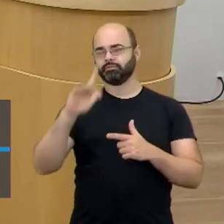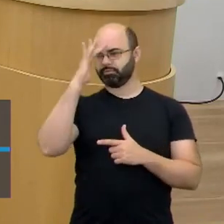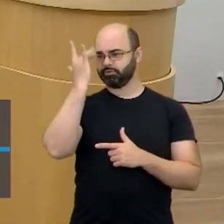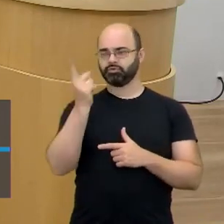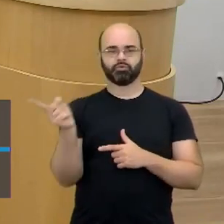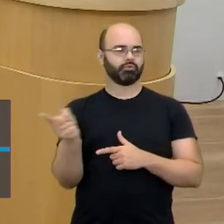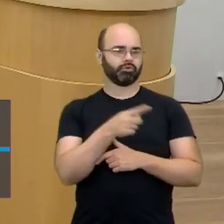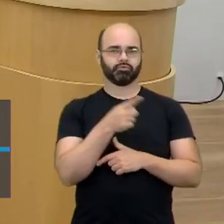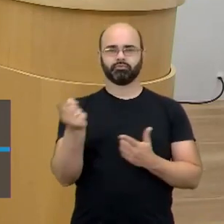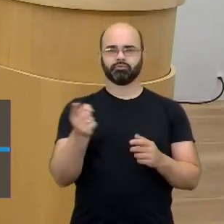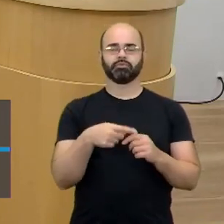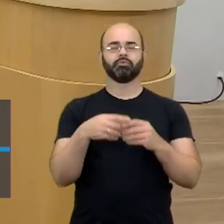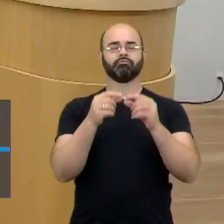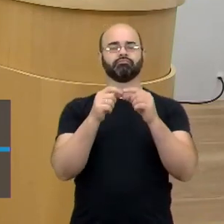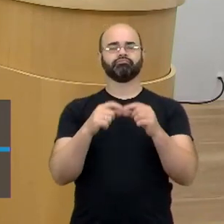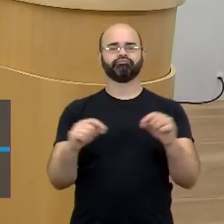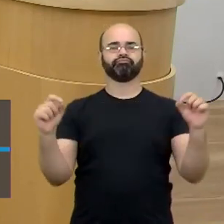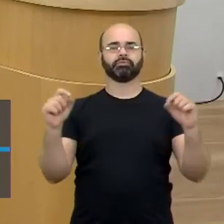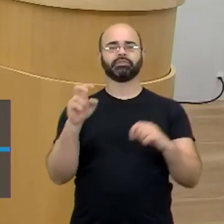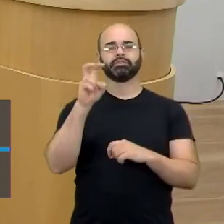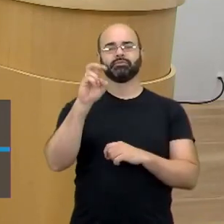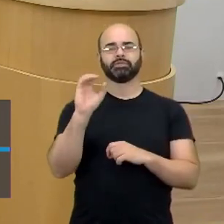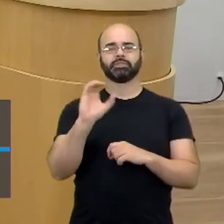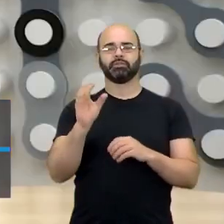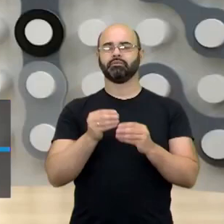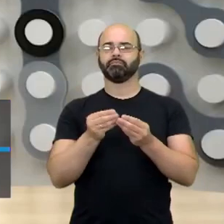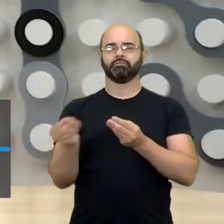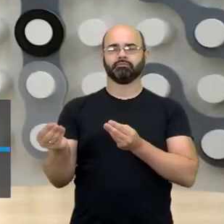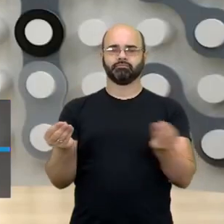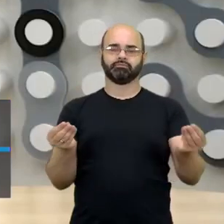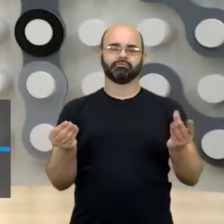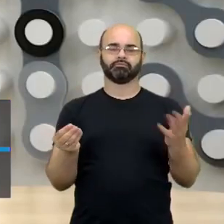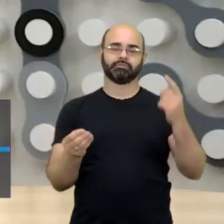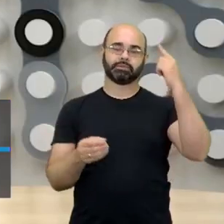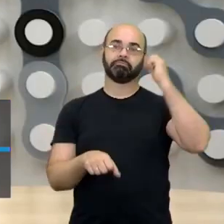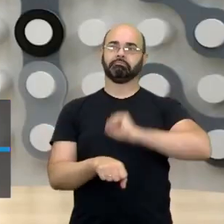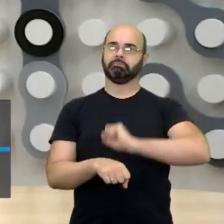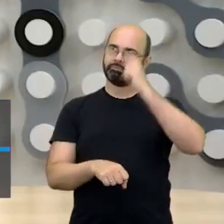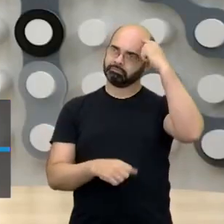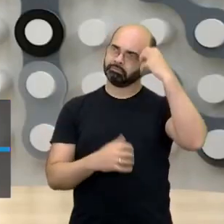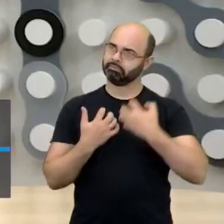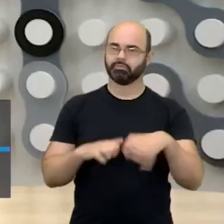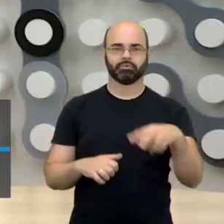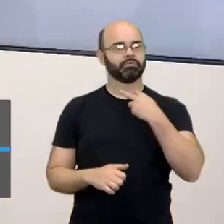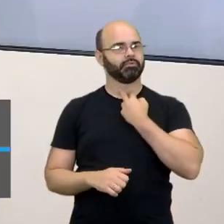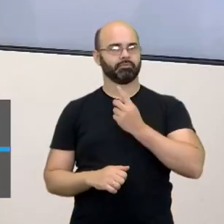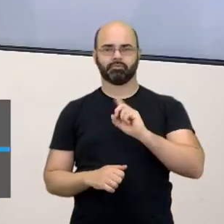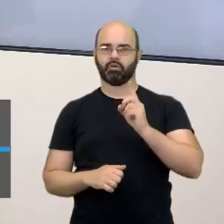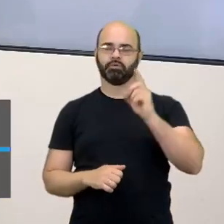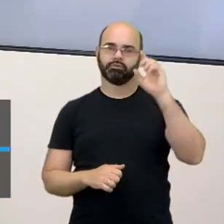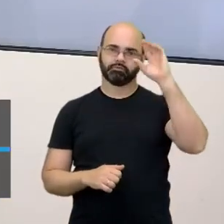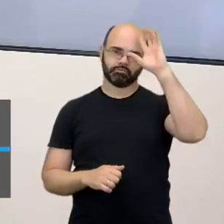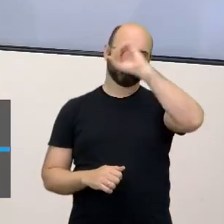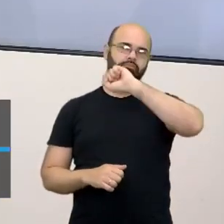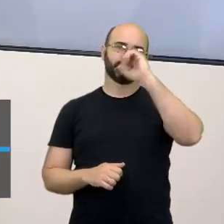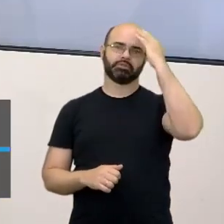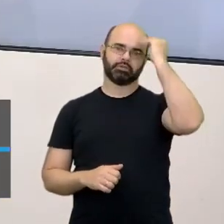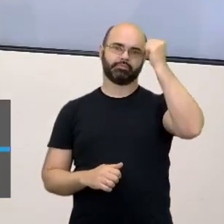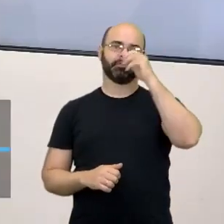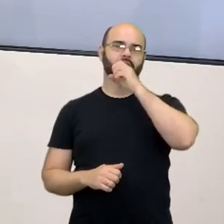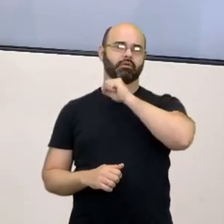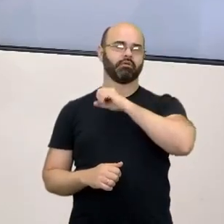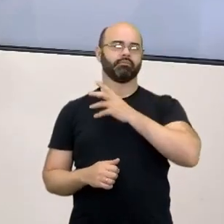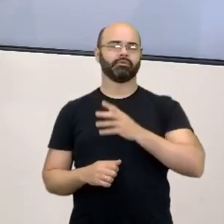tão cotidianas, né, que você Sim. não pode, né, com todo respeito, né, não pode nem parar para pensar. É, isso aí. E aí a gente pode representar